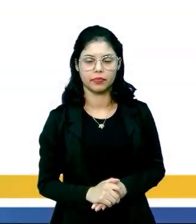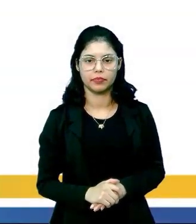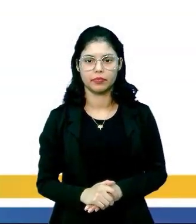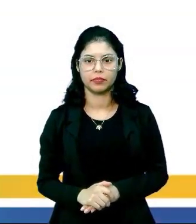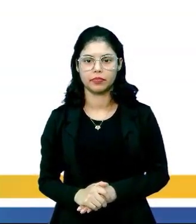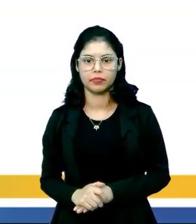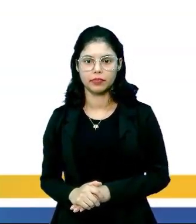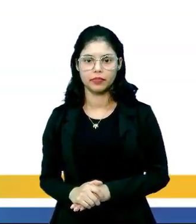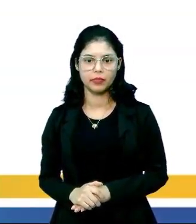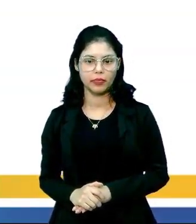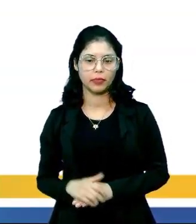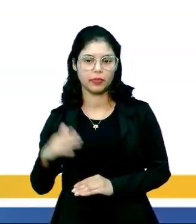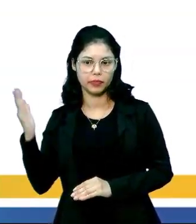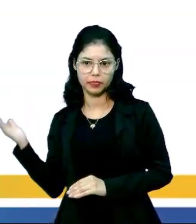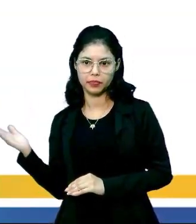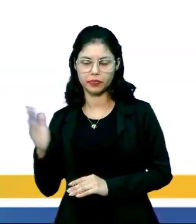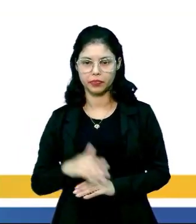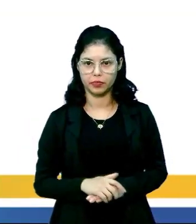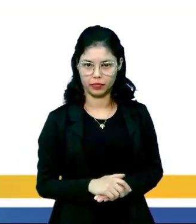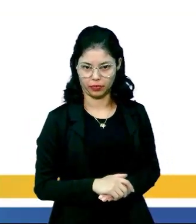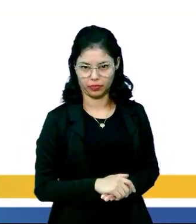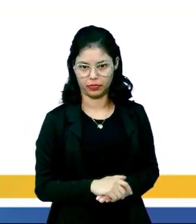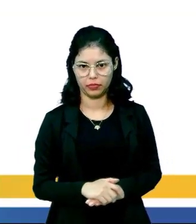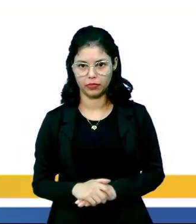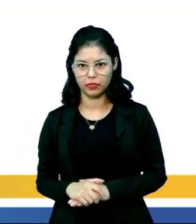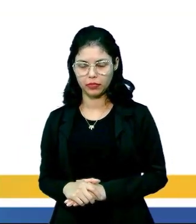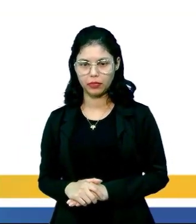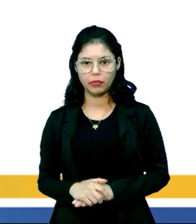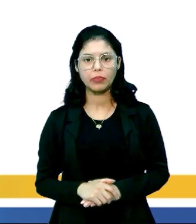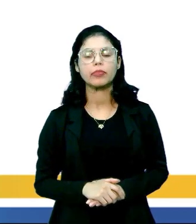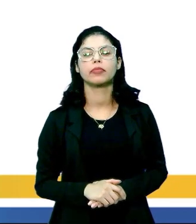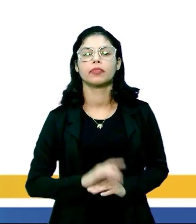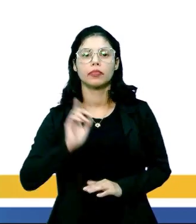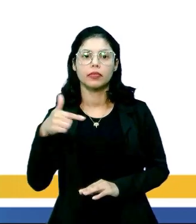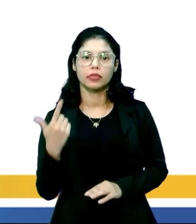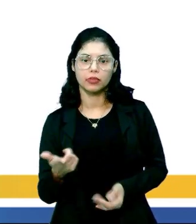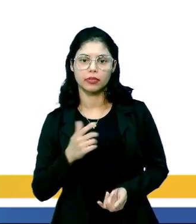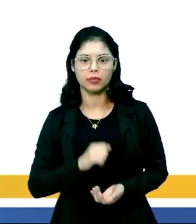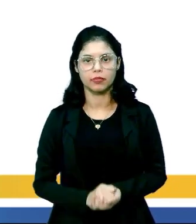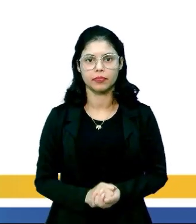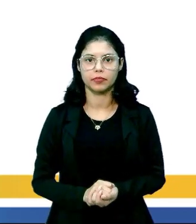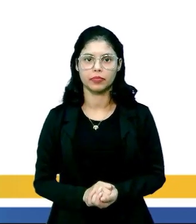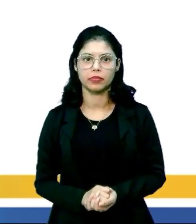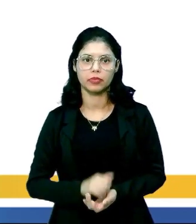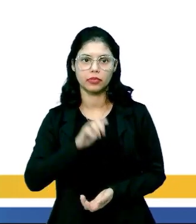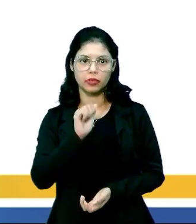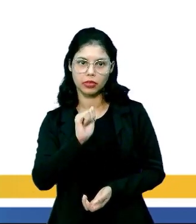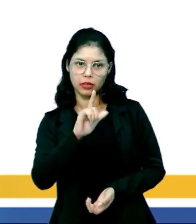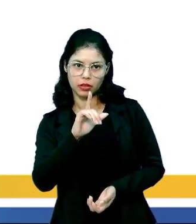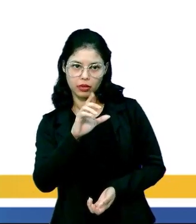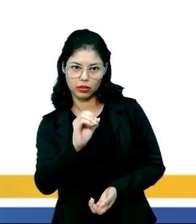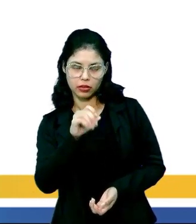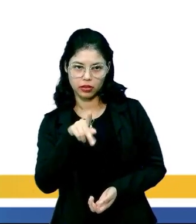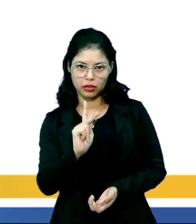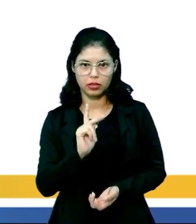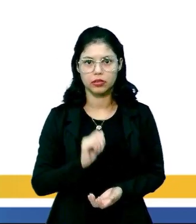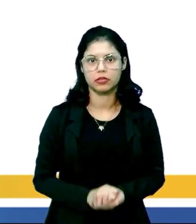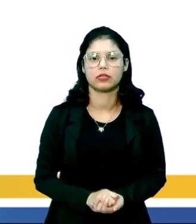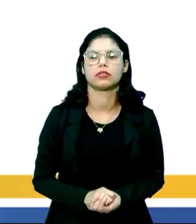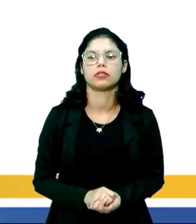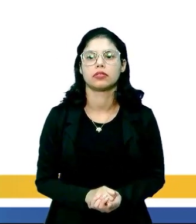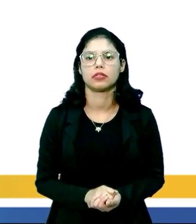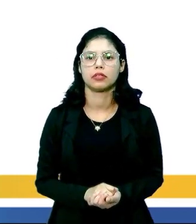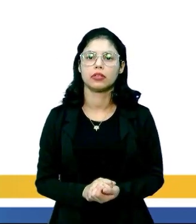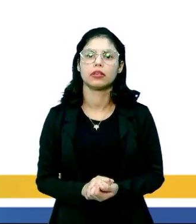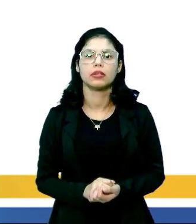pop então nós temos ali Michael Jackson o próximo nós temos a Lock a Car peréz